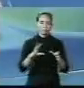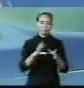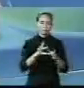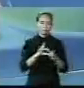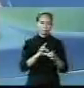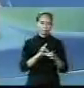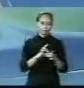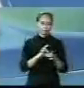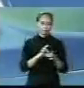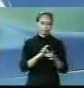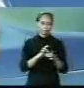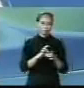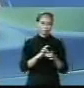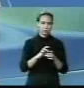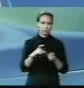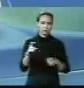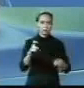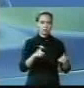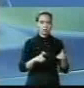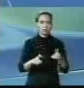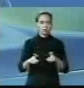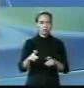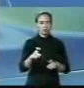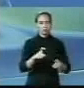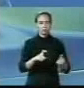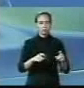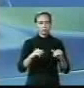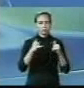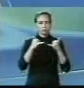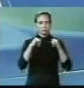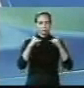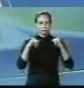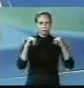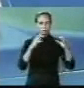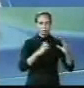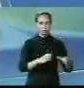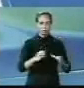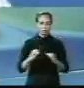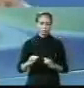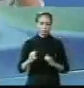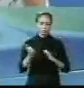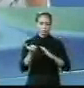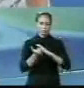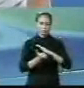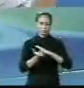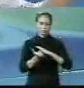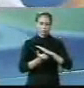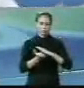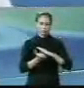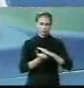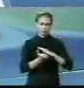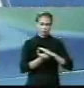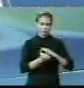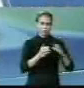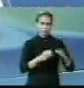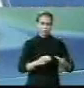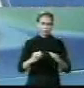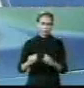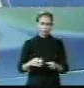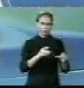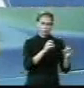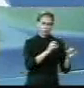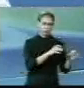dos hosts, dos computadores, da rede local da empresa, no qual os setores de departamento de vendas,